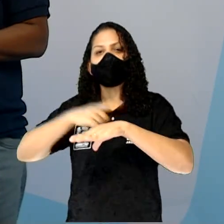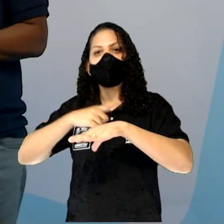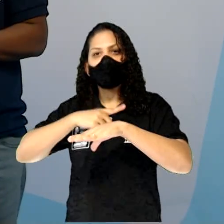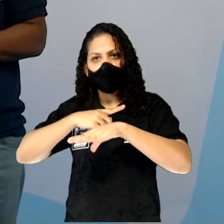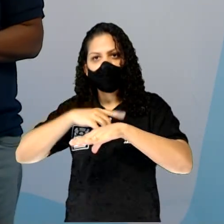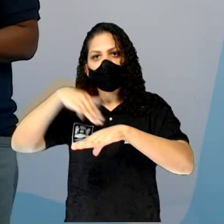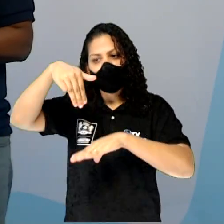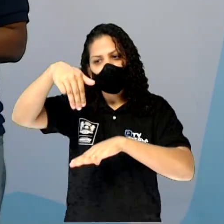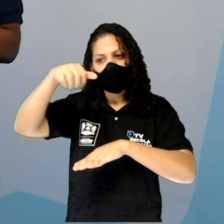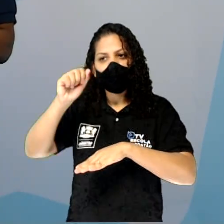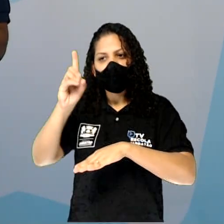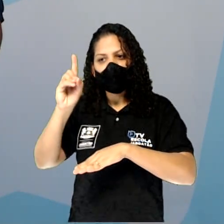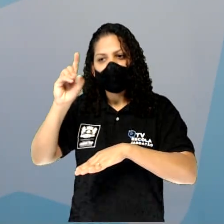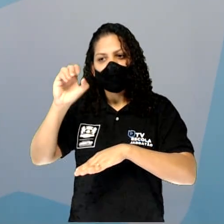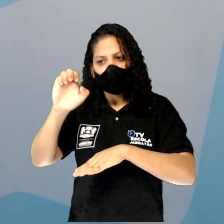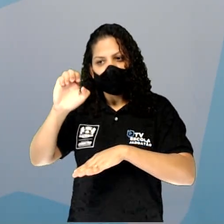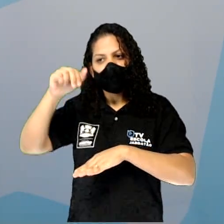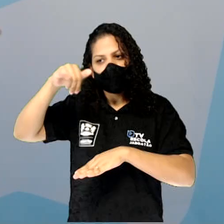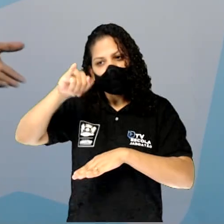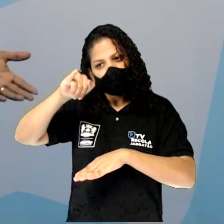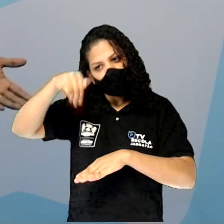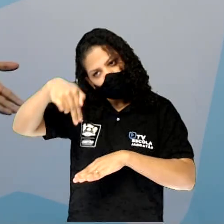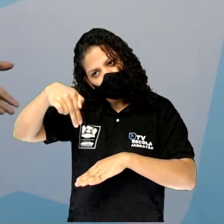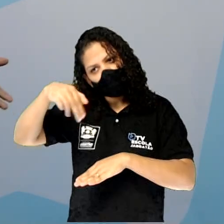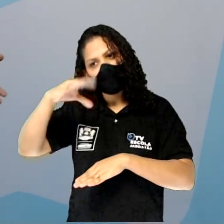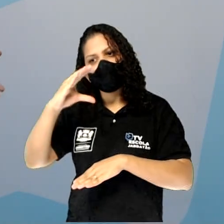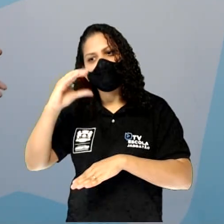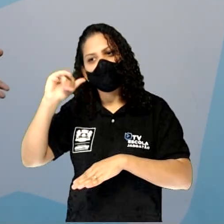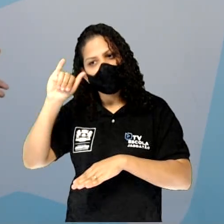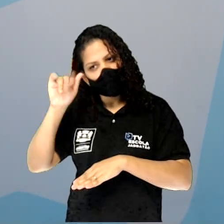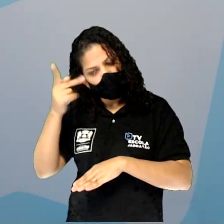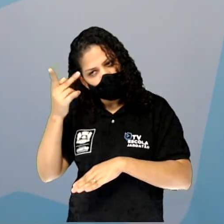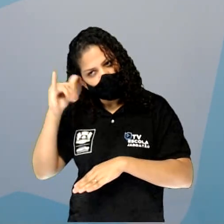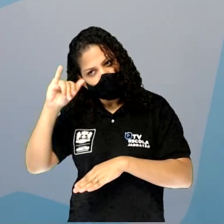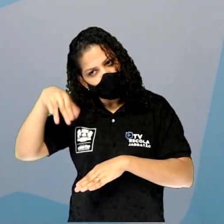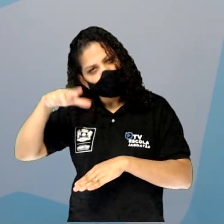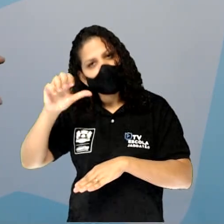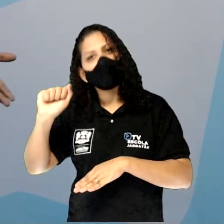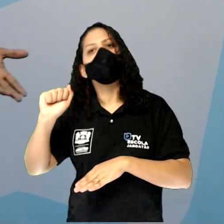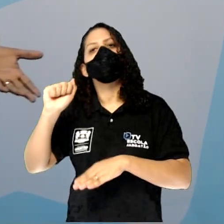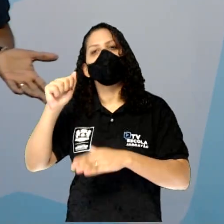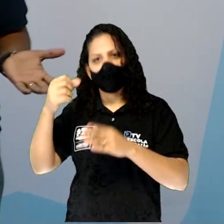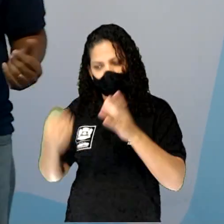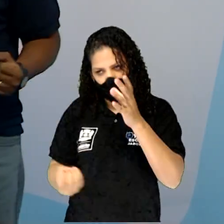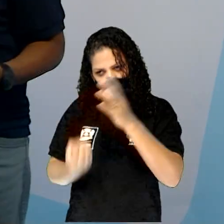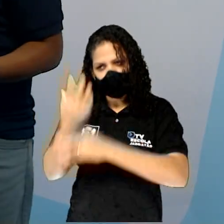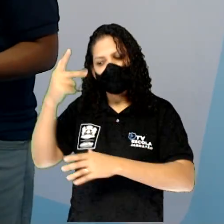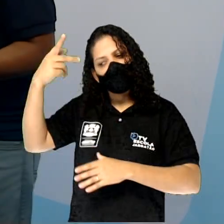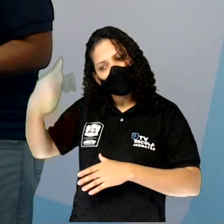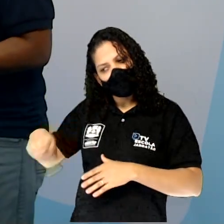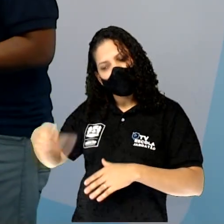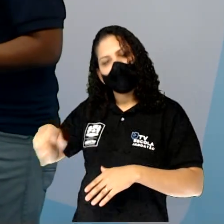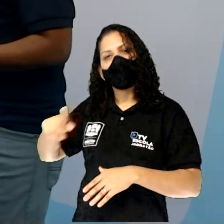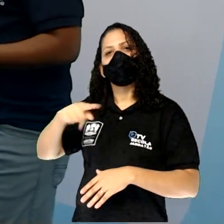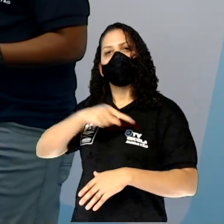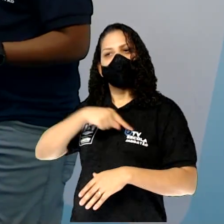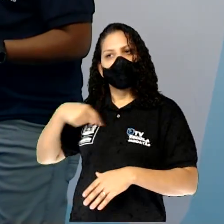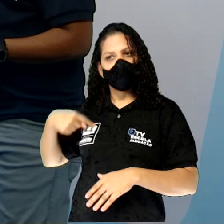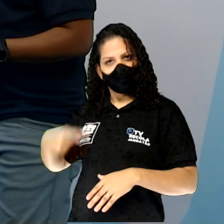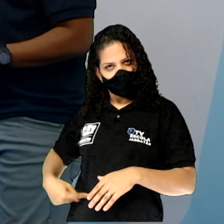China, provavelmente veio da China aí. E há essa possibilidade sim disso acontecer.